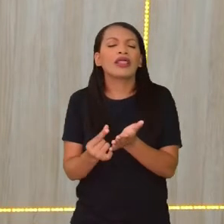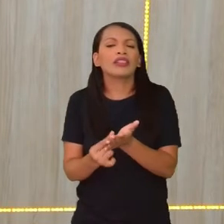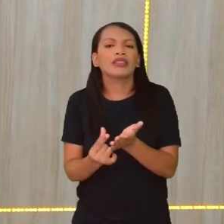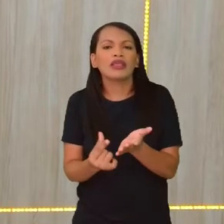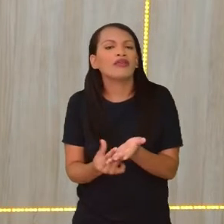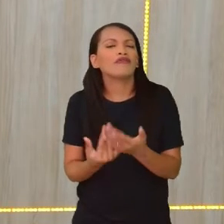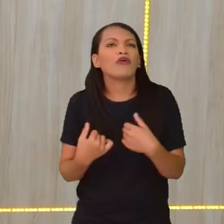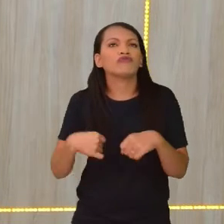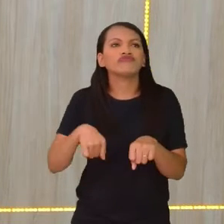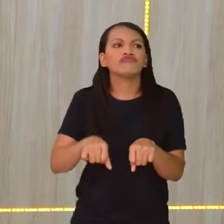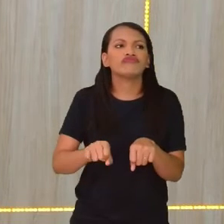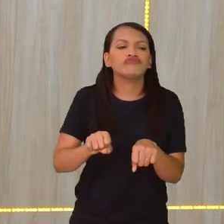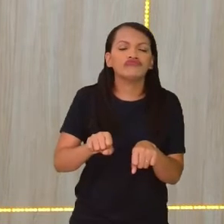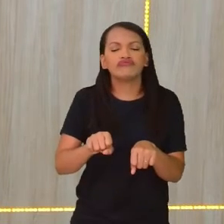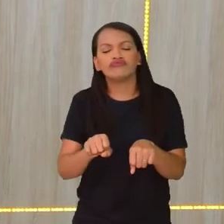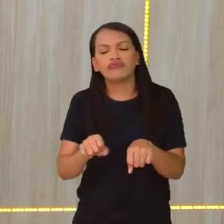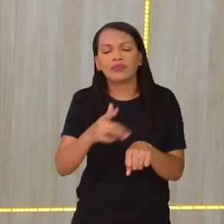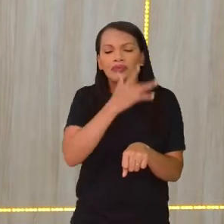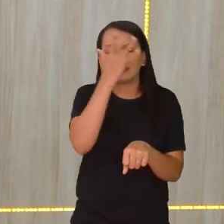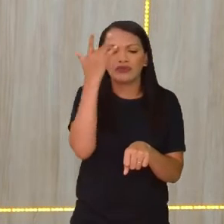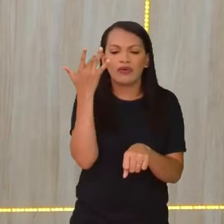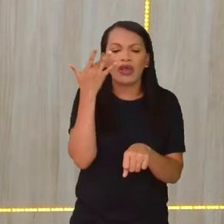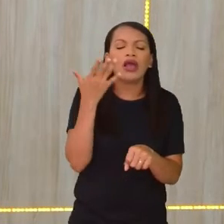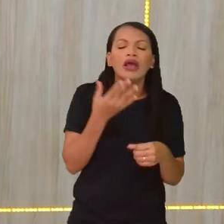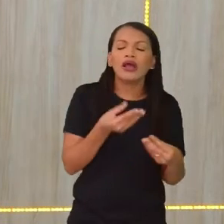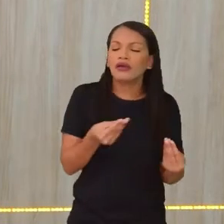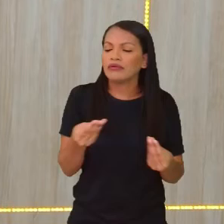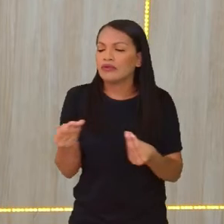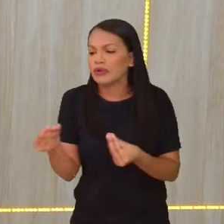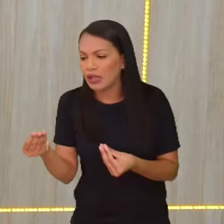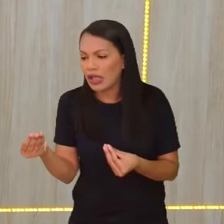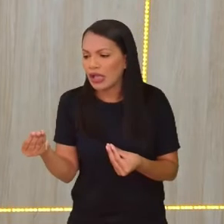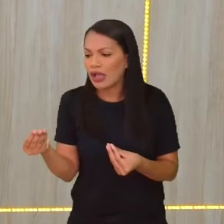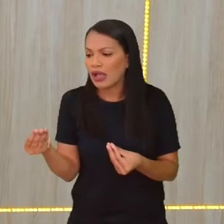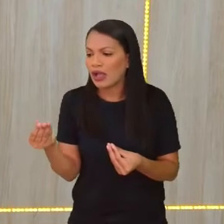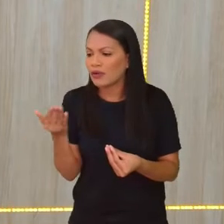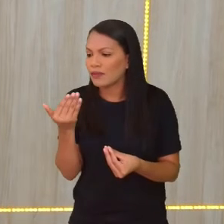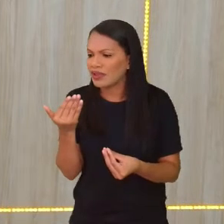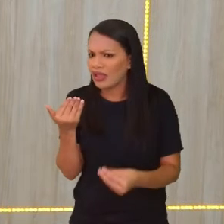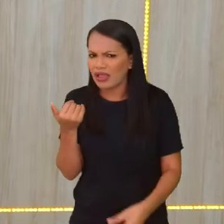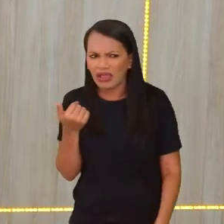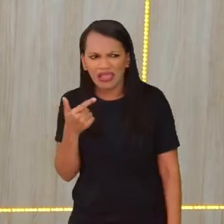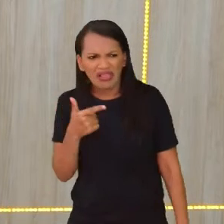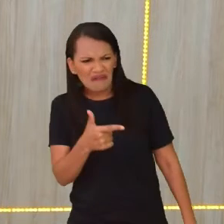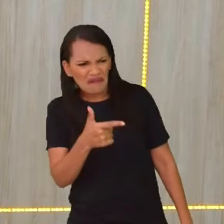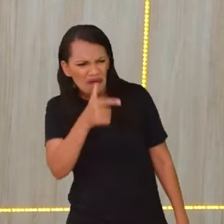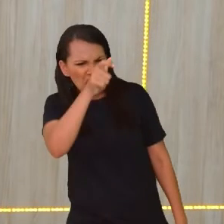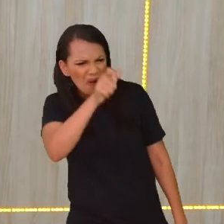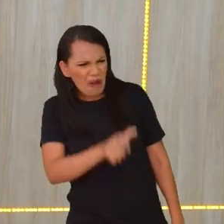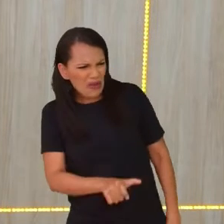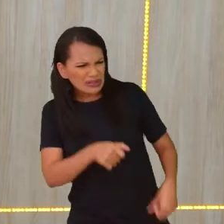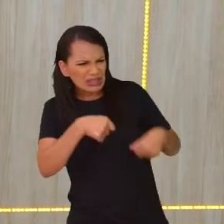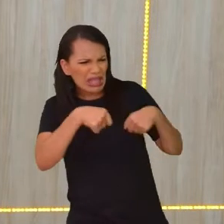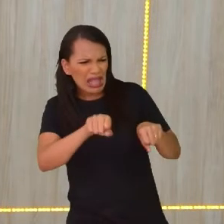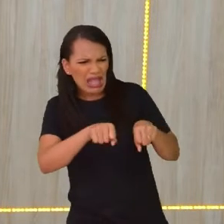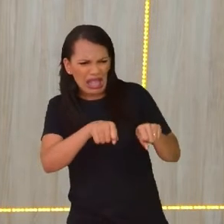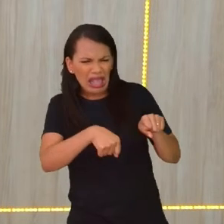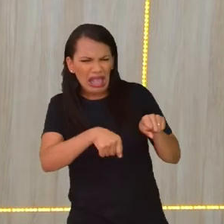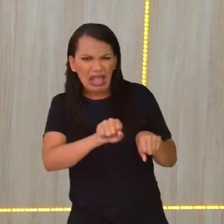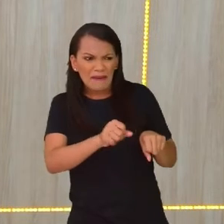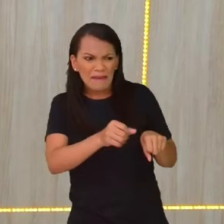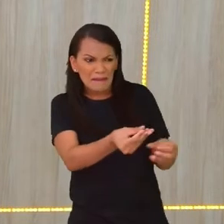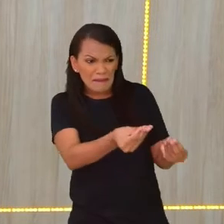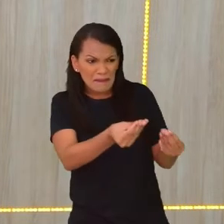de comida, e quando o entregador traz a comida, a pessoa não quer receber aquilo ali porque o entregador era uma pessoa negra. Então